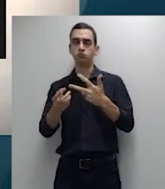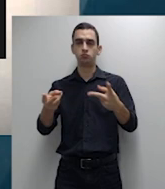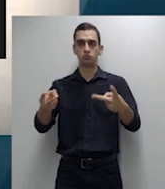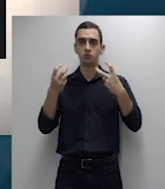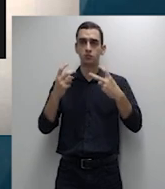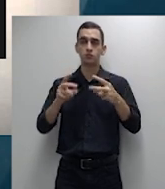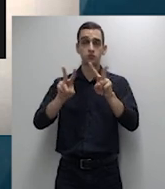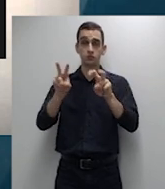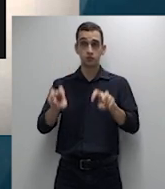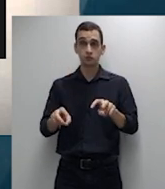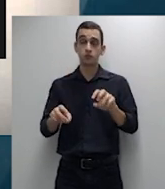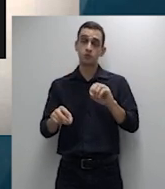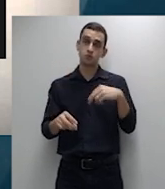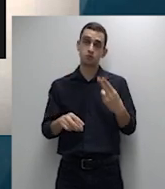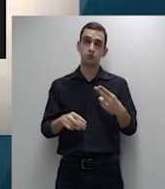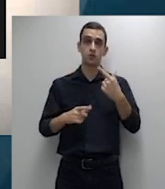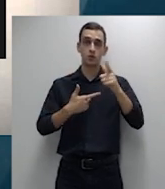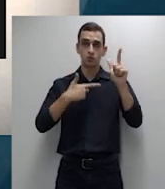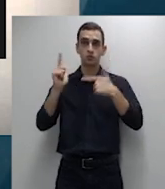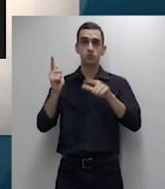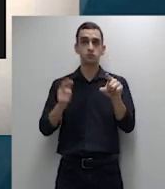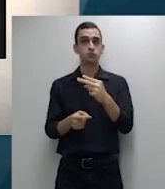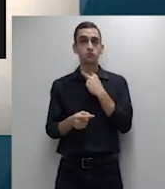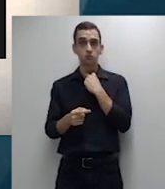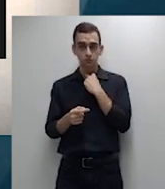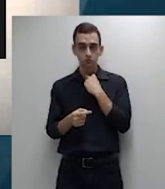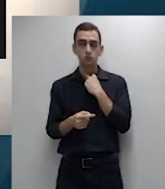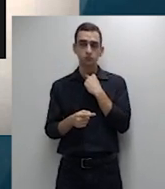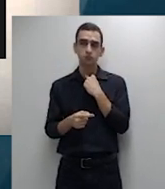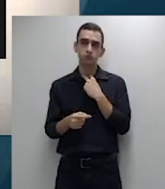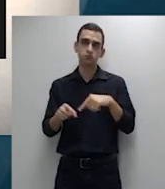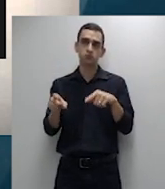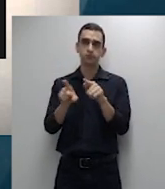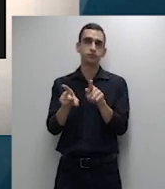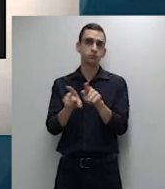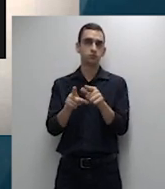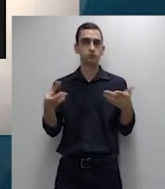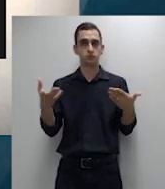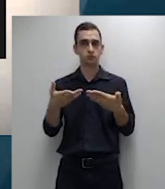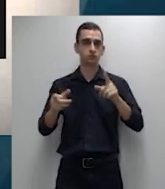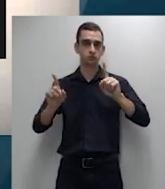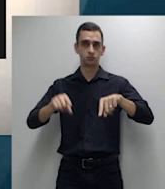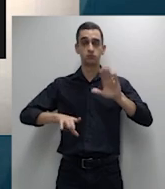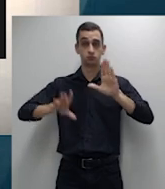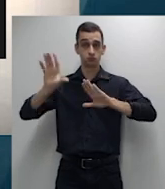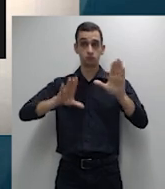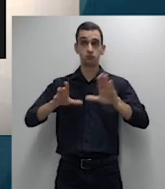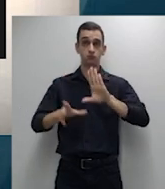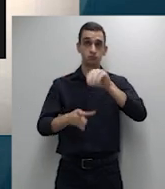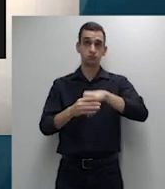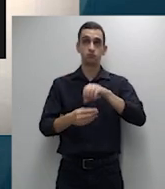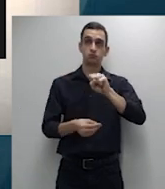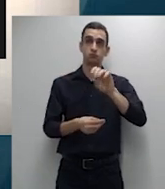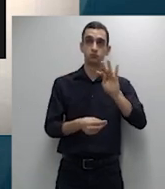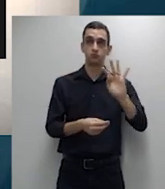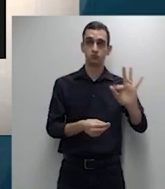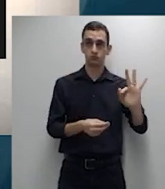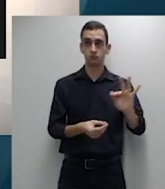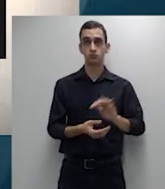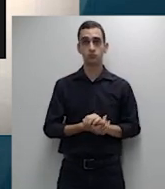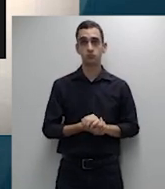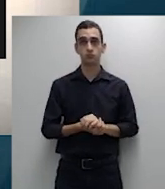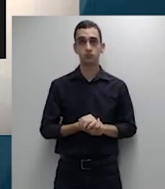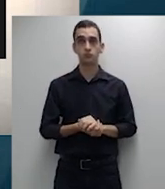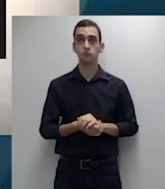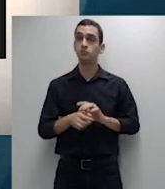cobrança e a cobrança portanto a imposição a linha das mais recentes manifestações Suprema que analisar sob o Prisma da